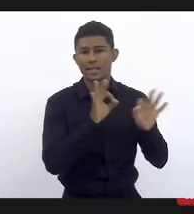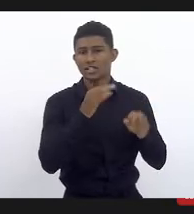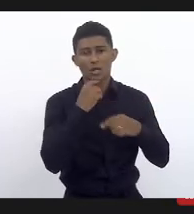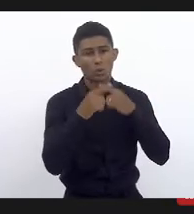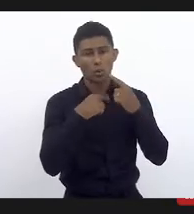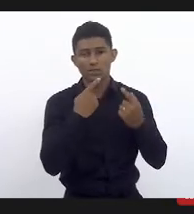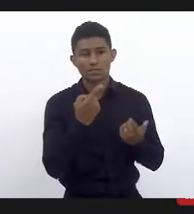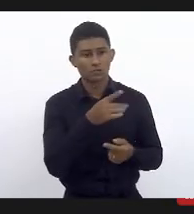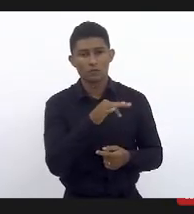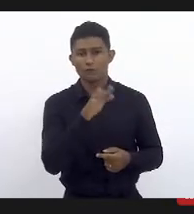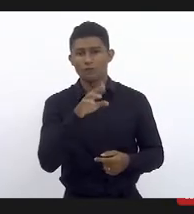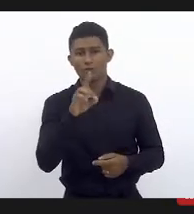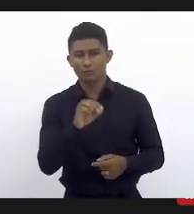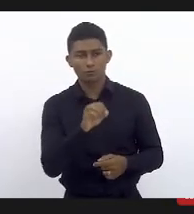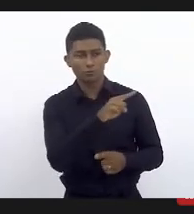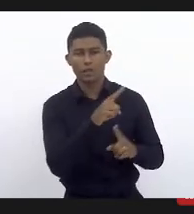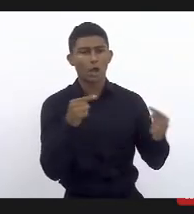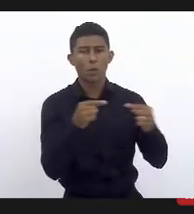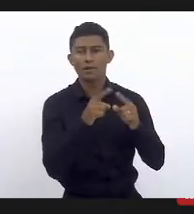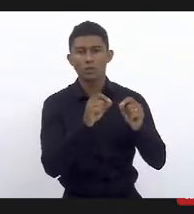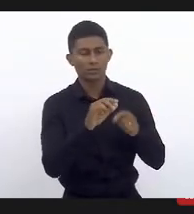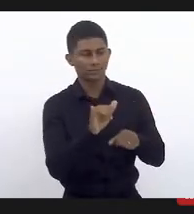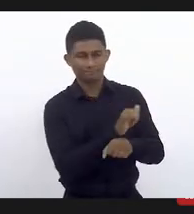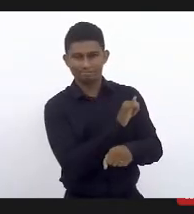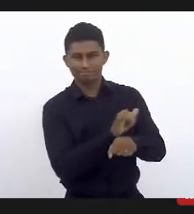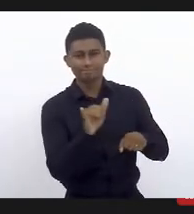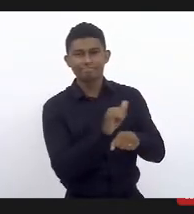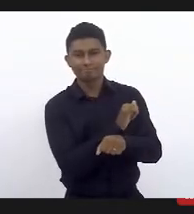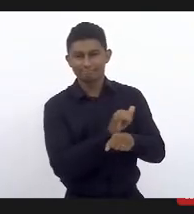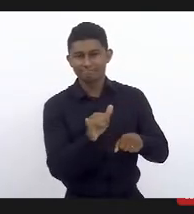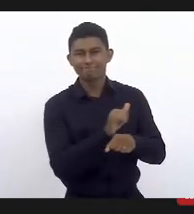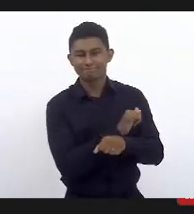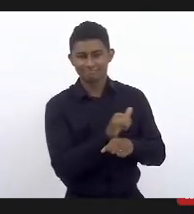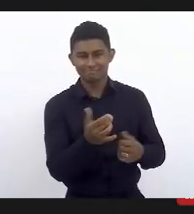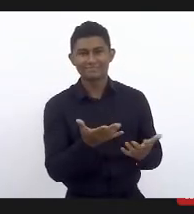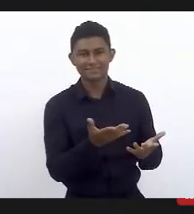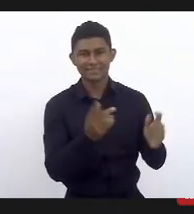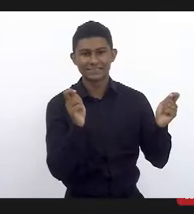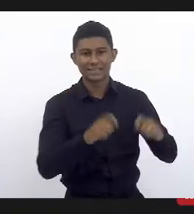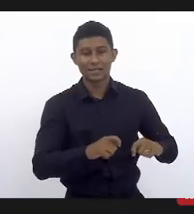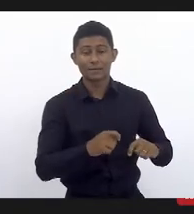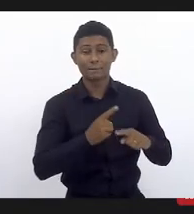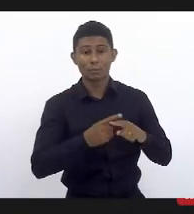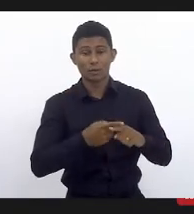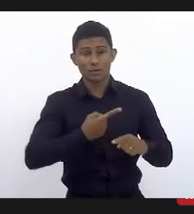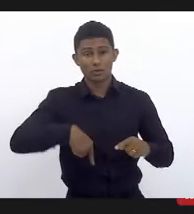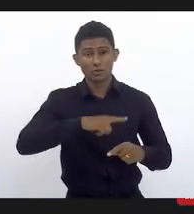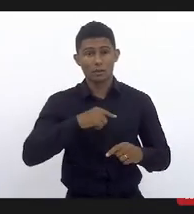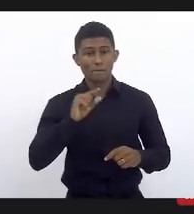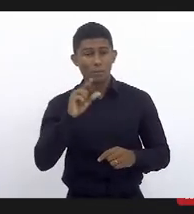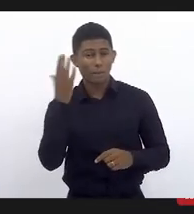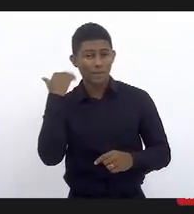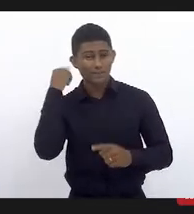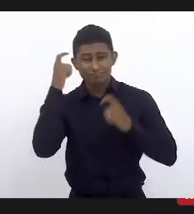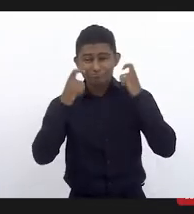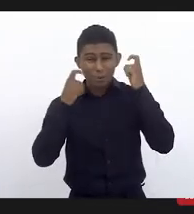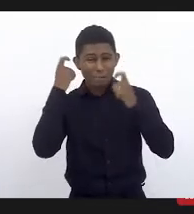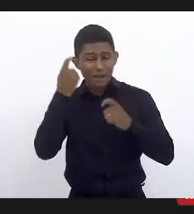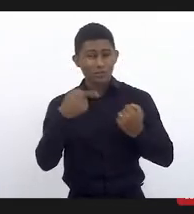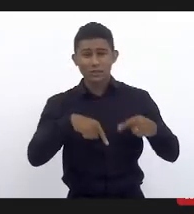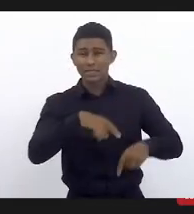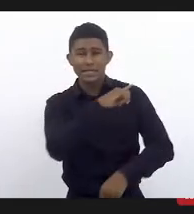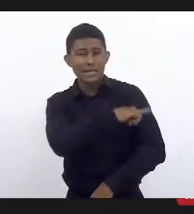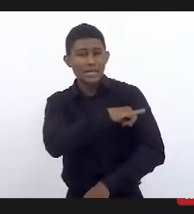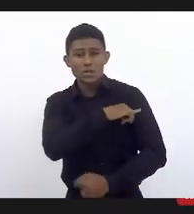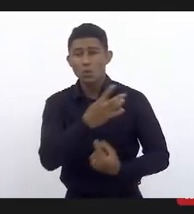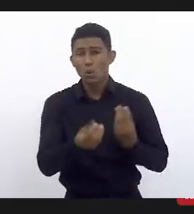é um instrumento que complementa toda essa preocupação que surgiu nos últimos anos para a recuperação do Estado do Rio de Janeiro fora do